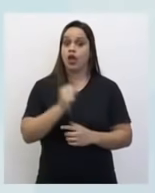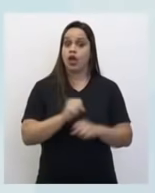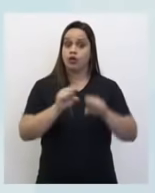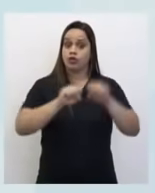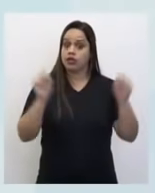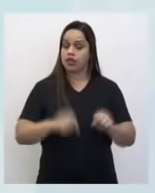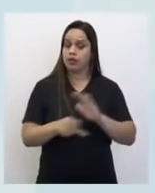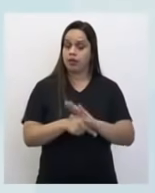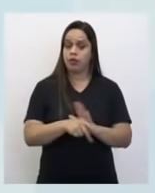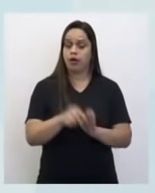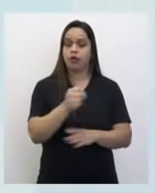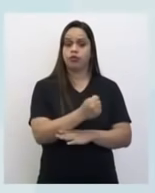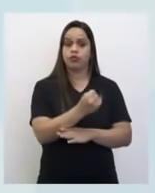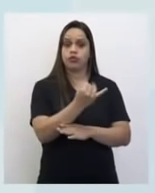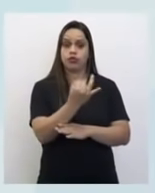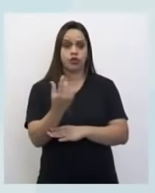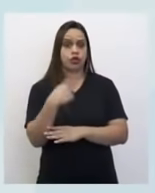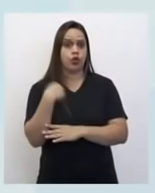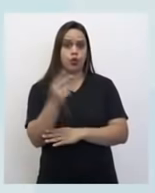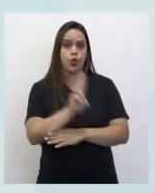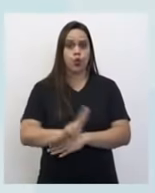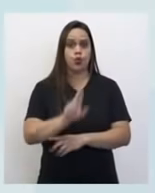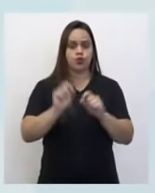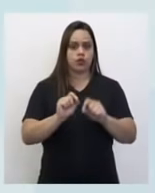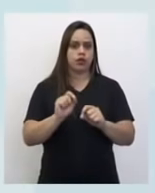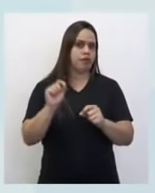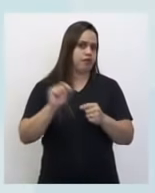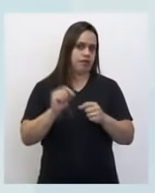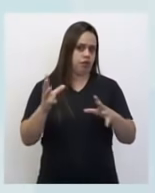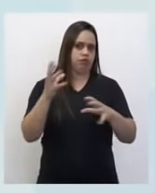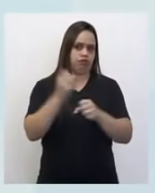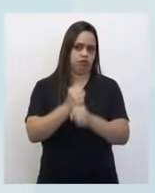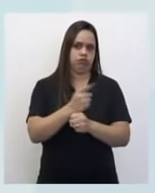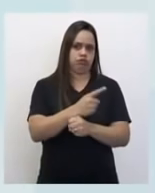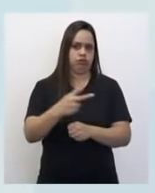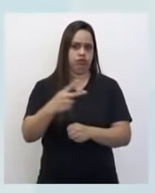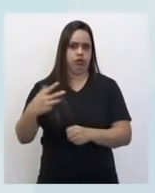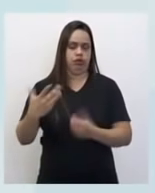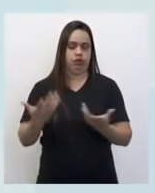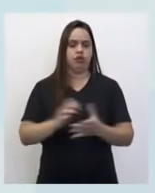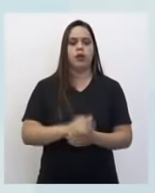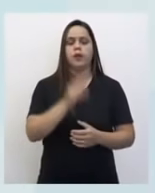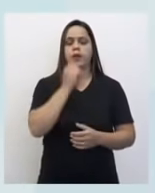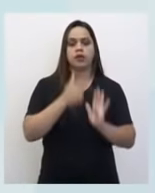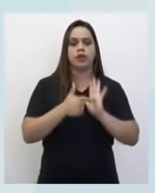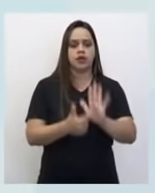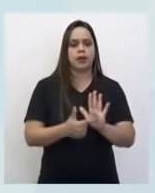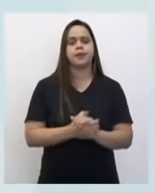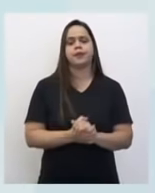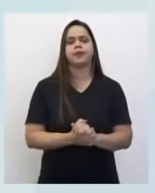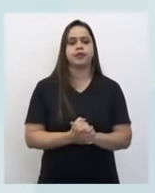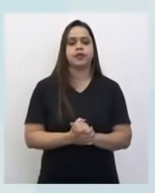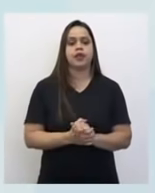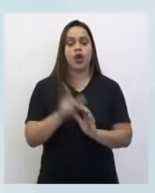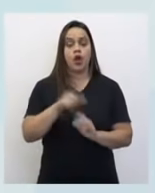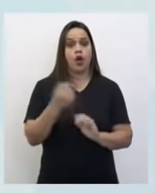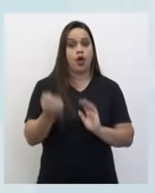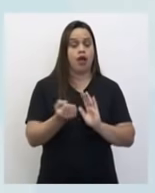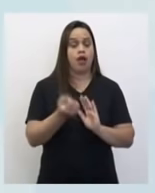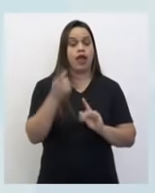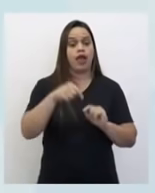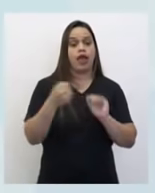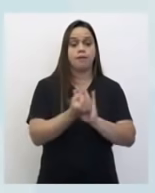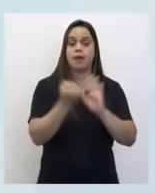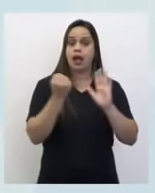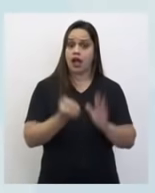contagem são sistemas que a gente usa para contar, né? Então, a gente tem três exemplos aí, as marcas de contagem, o